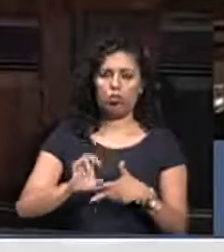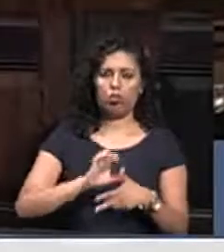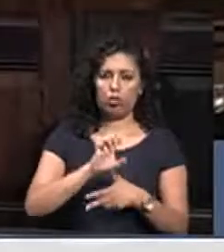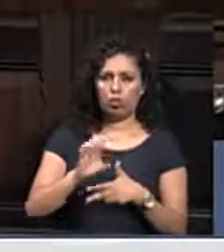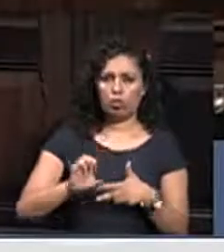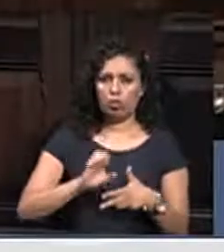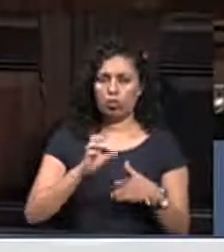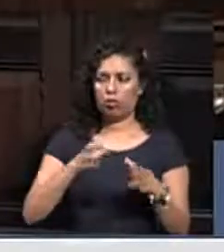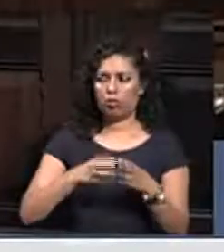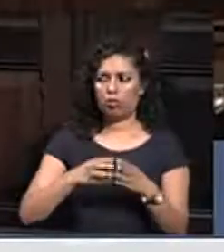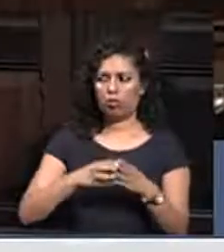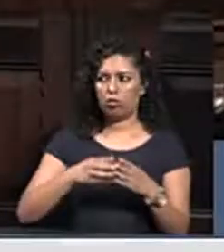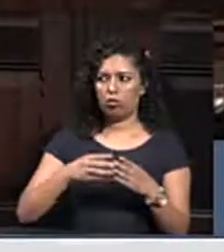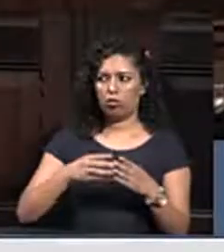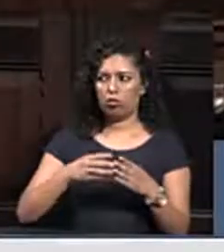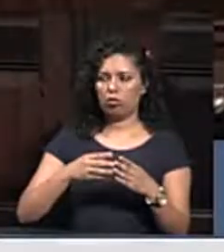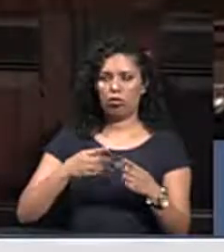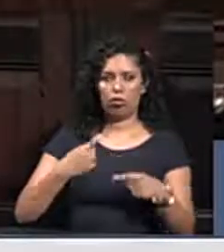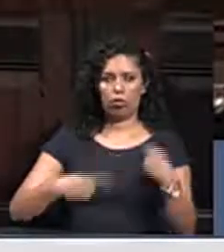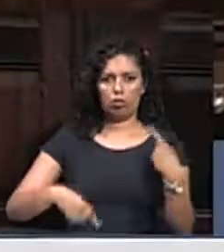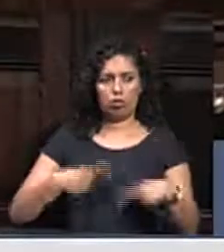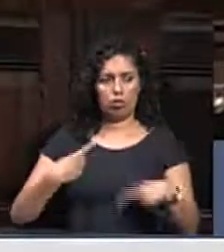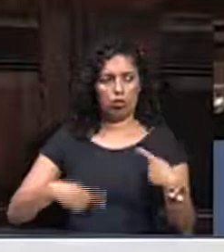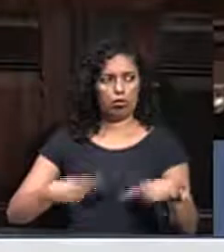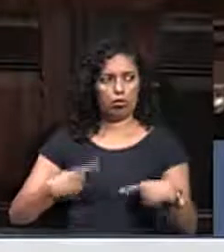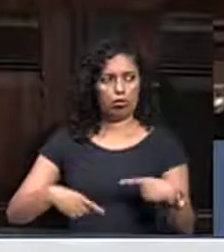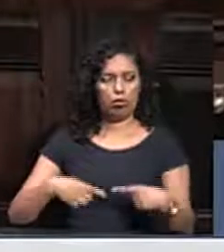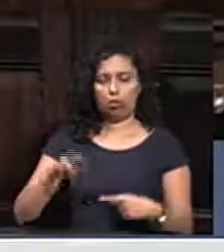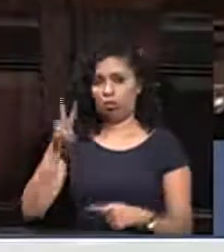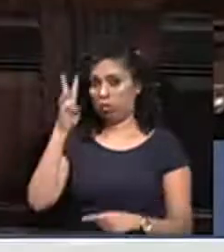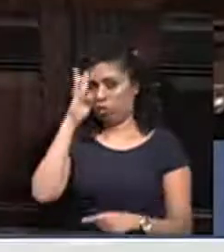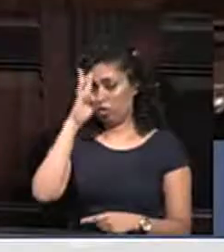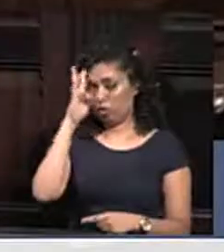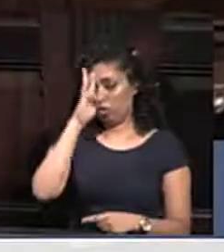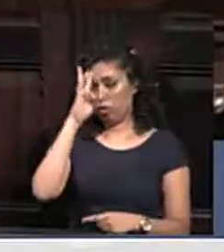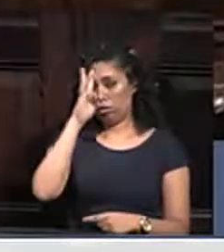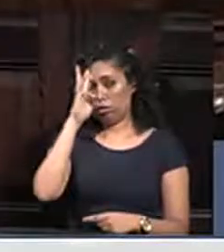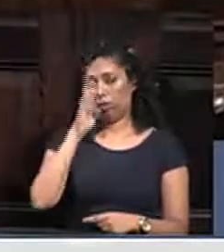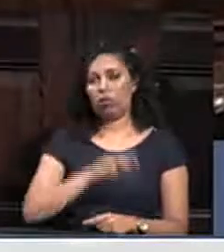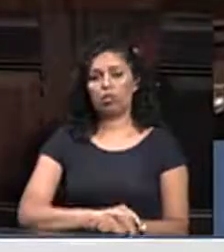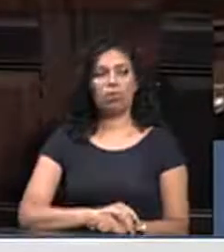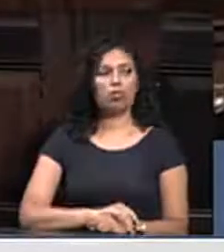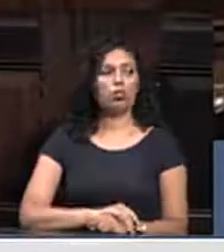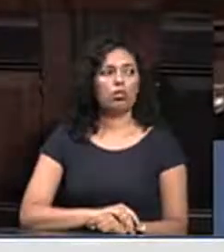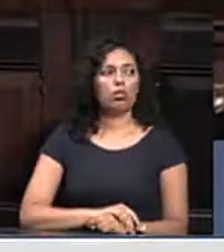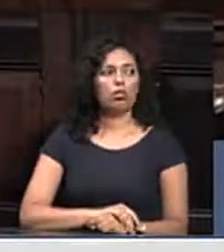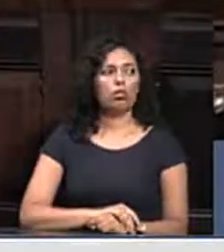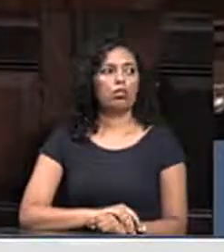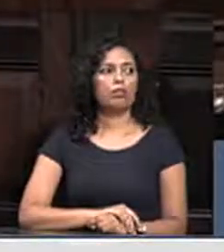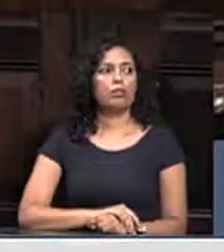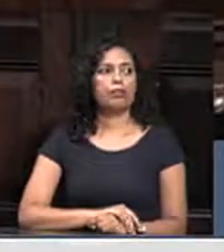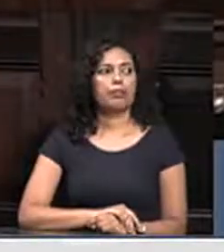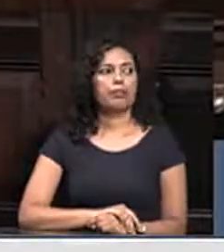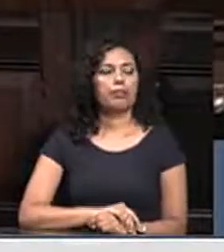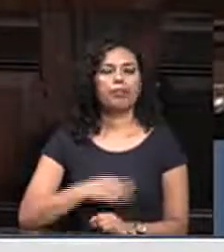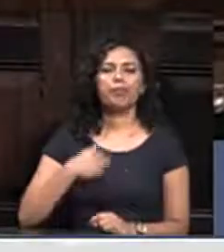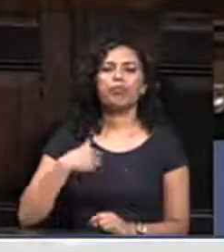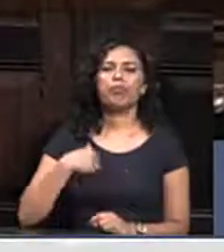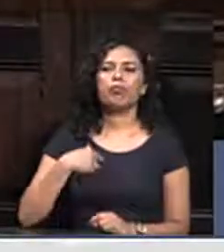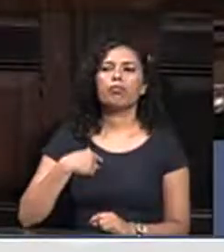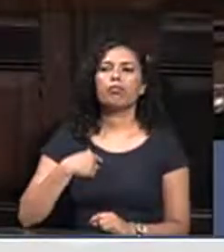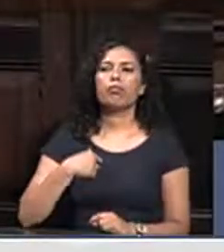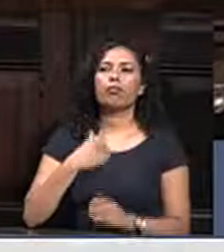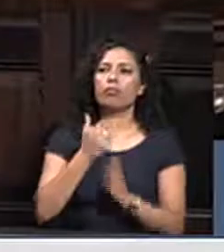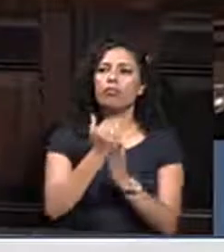partido, realizada na última terça-feira, a nossa posição